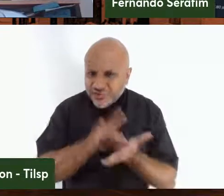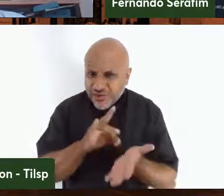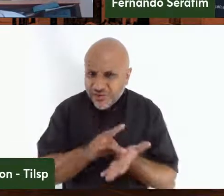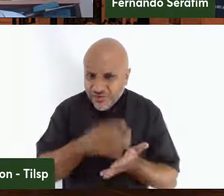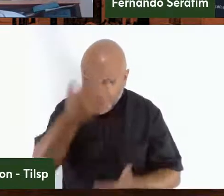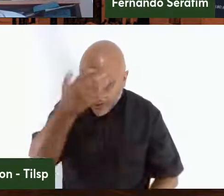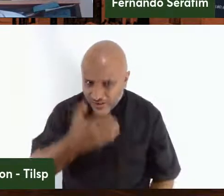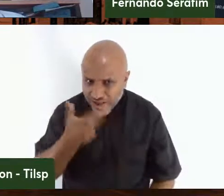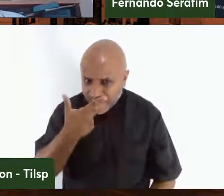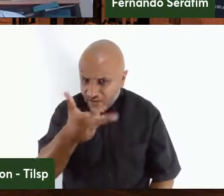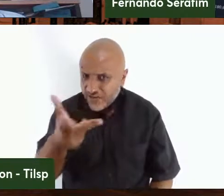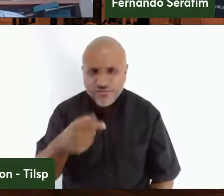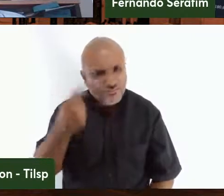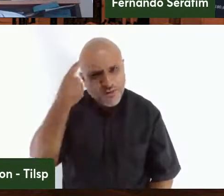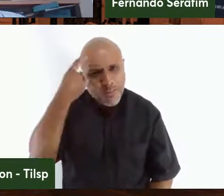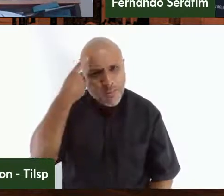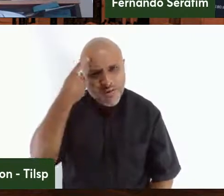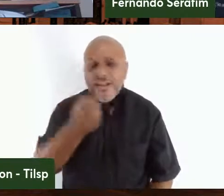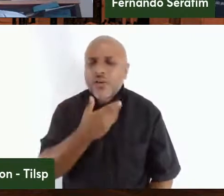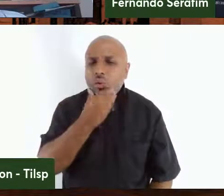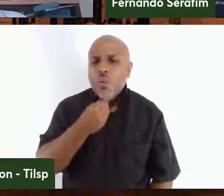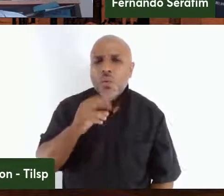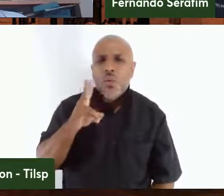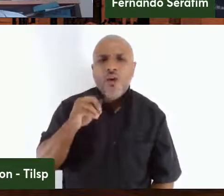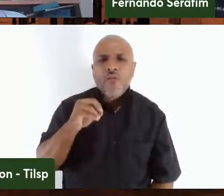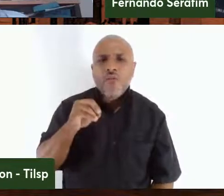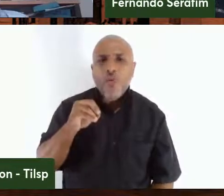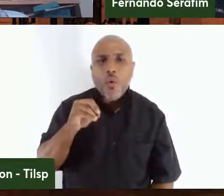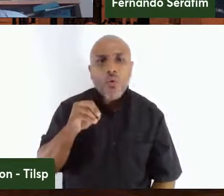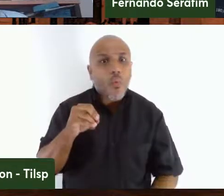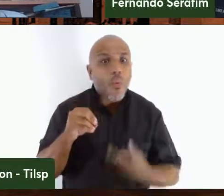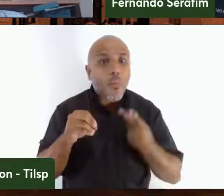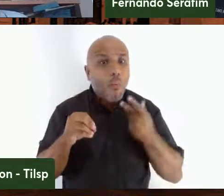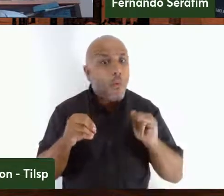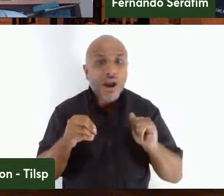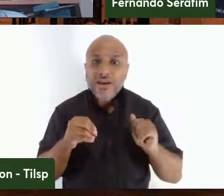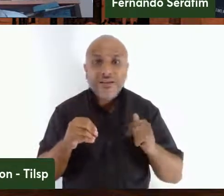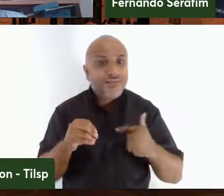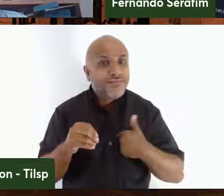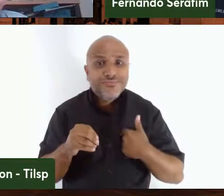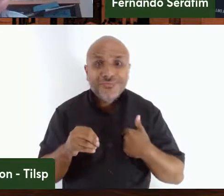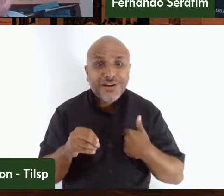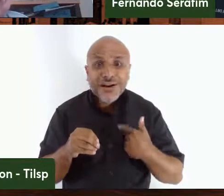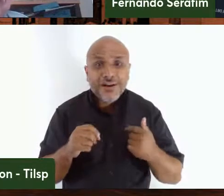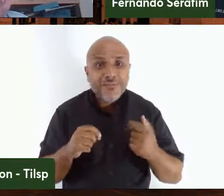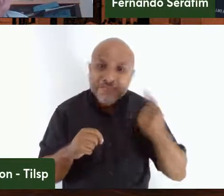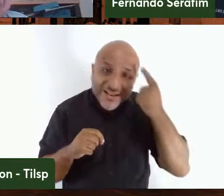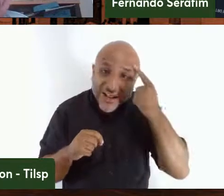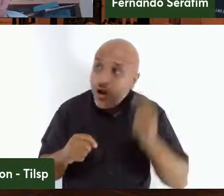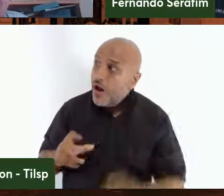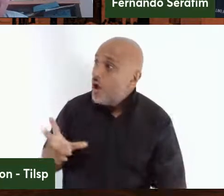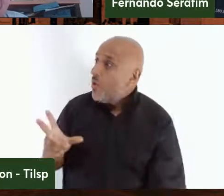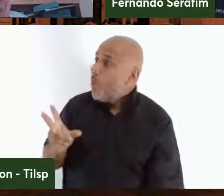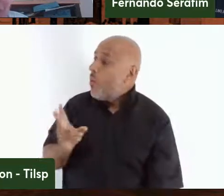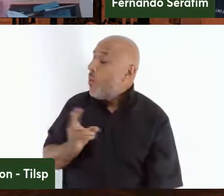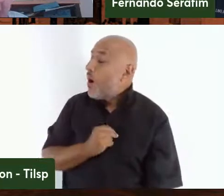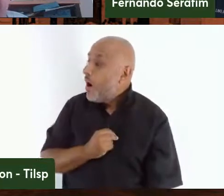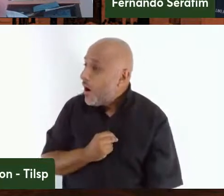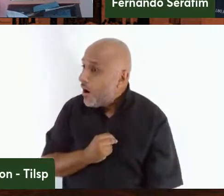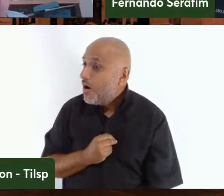tinha pensado no avô como pai. Uau! Então, olha, foi uma isso, coisa, talvez